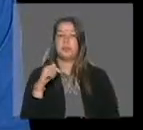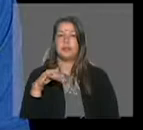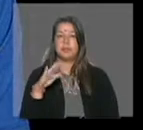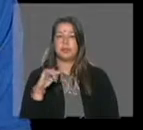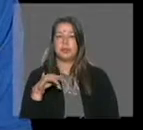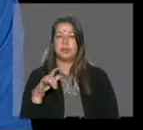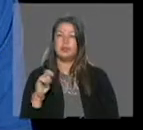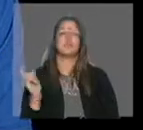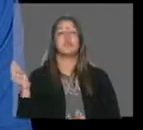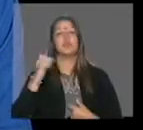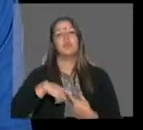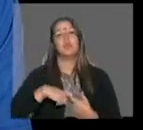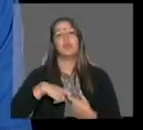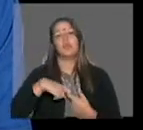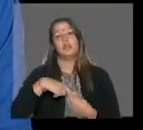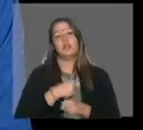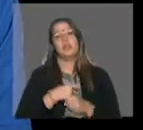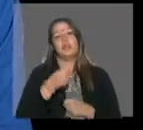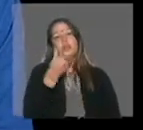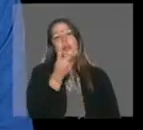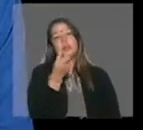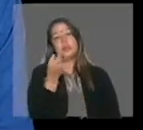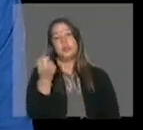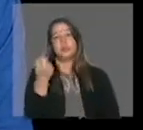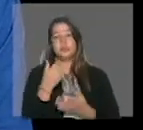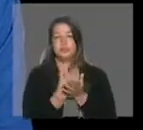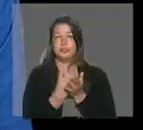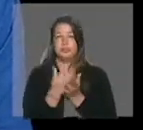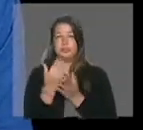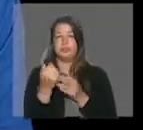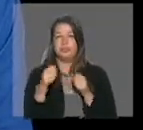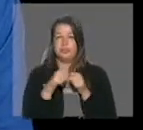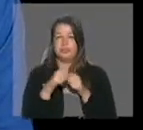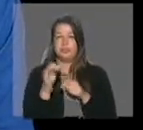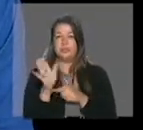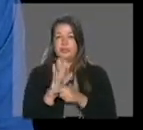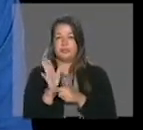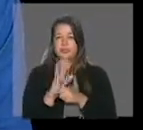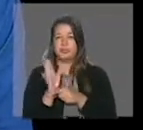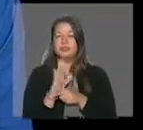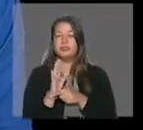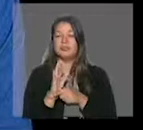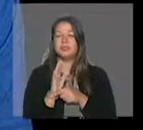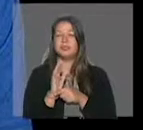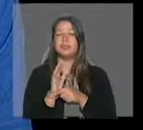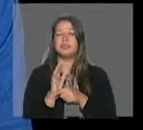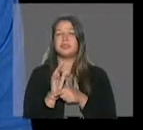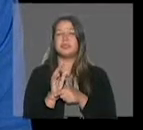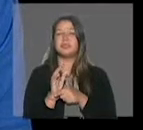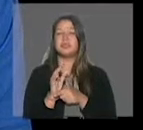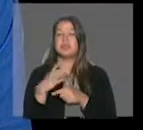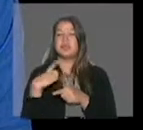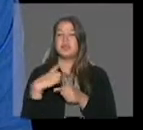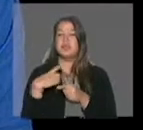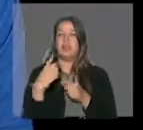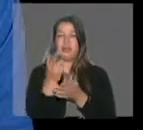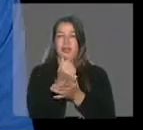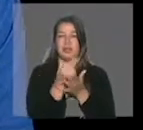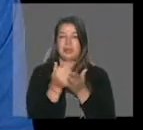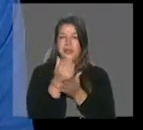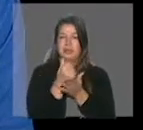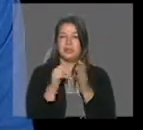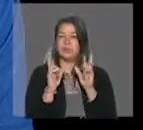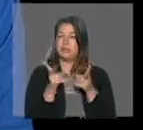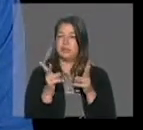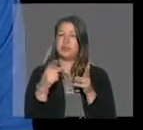daquele ano, e quando voltei em 2000 e comecei a fazer filmes, na época trabalhando muito em cinema de animação,